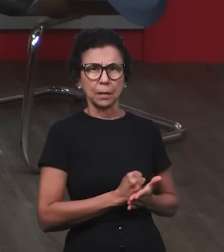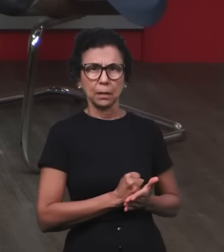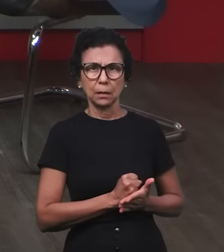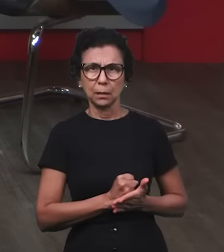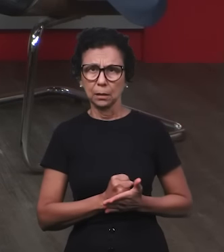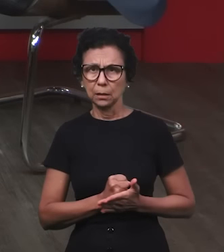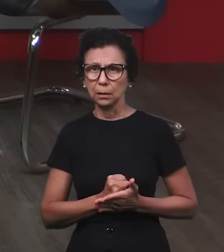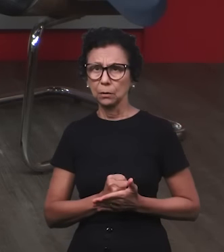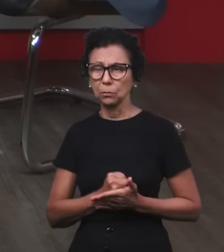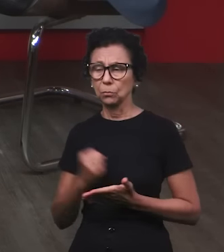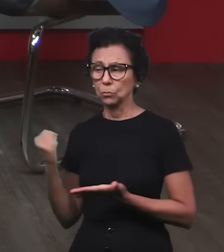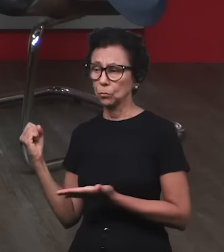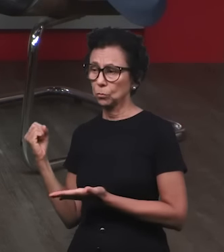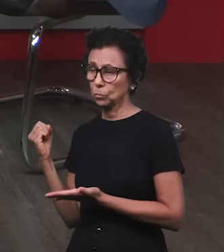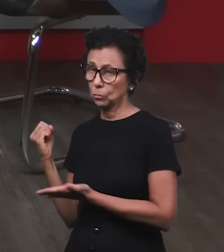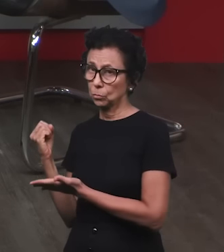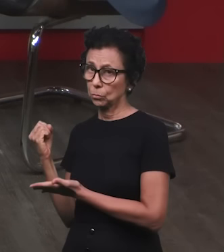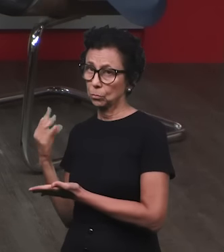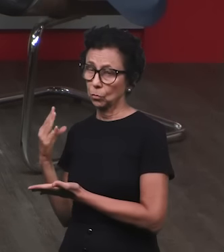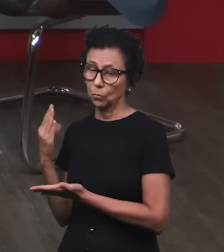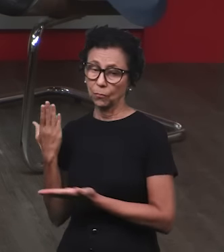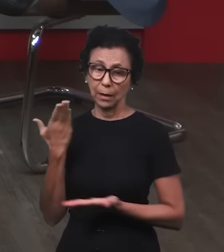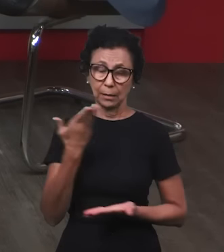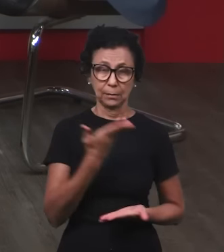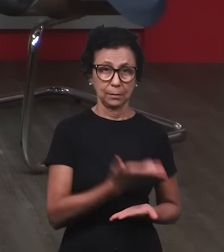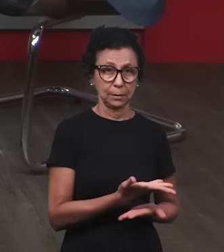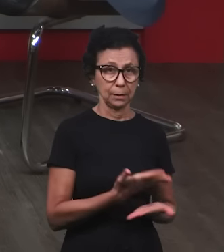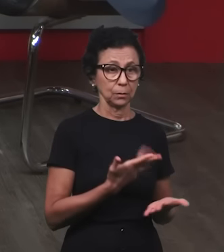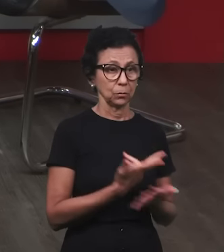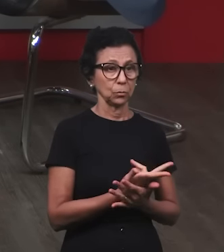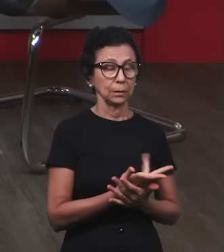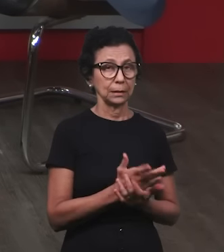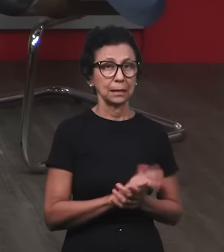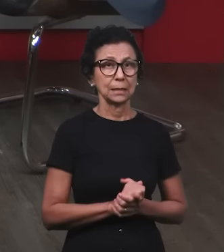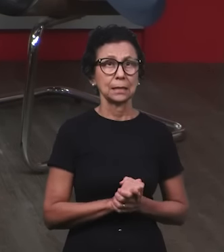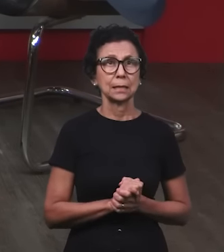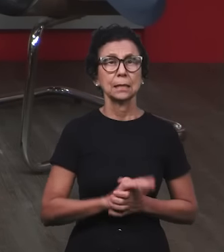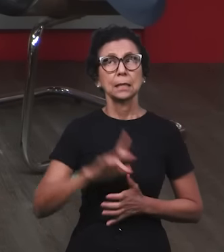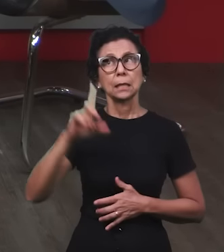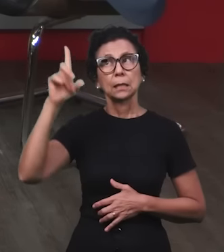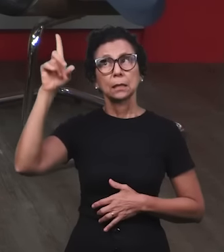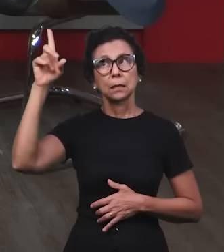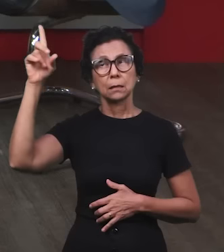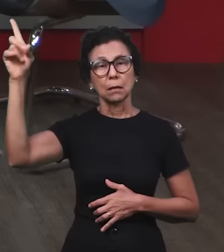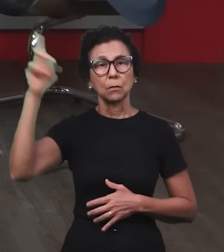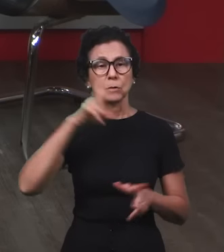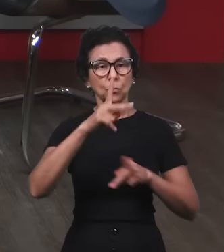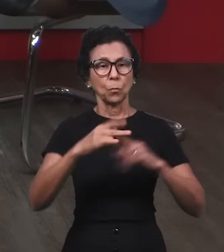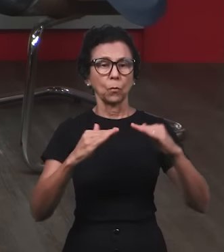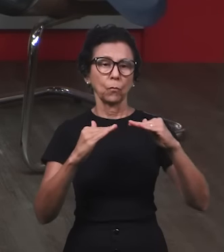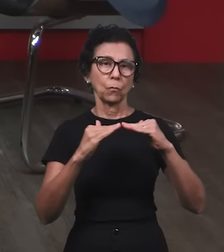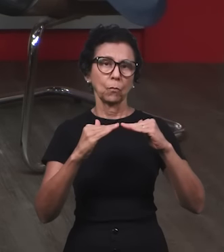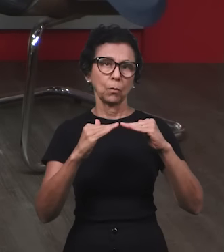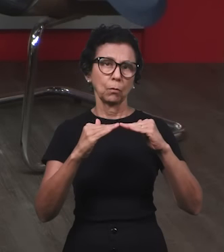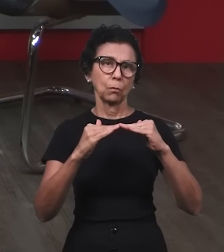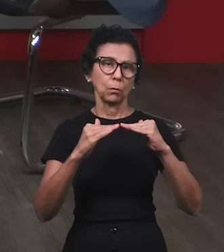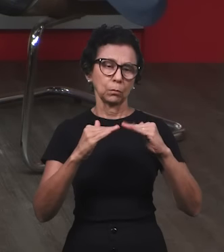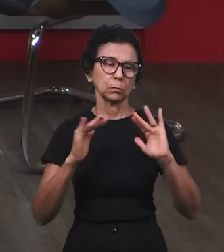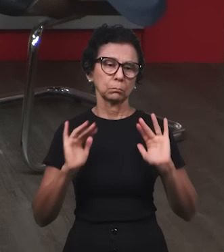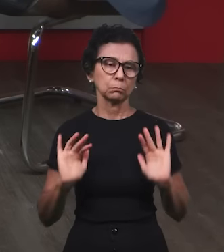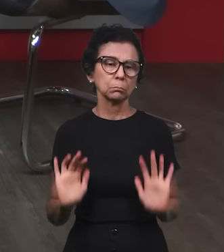manifesta no Novo Testamento. No Velho Testamento, era o acordo de Deus com o povo, Israel. Era